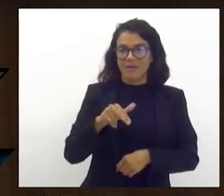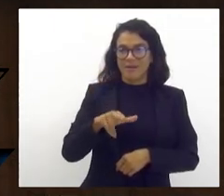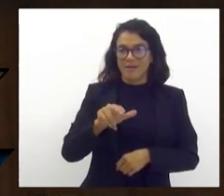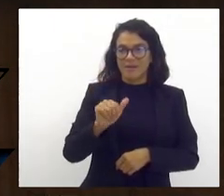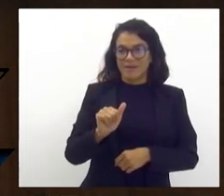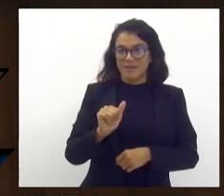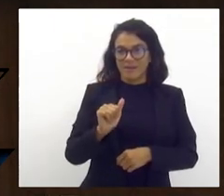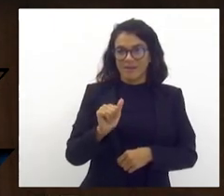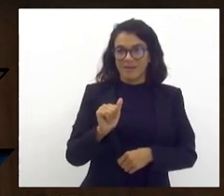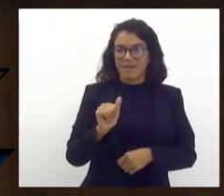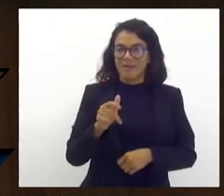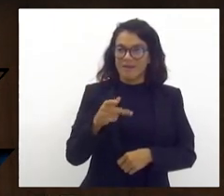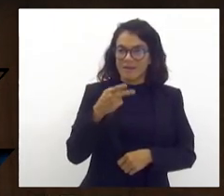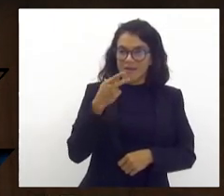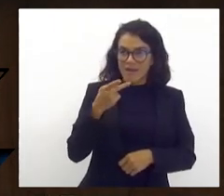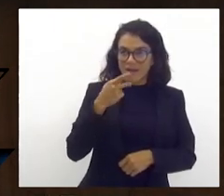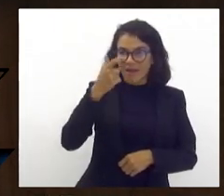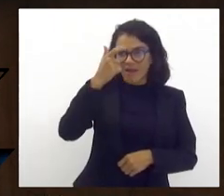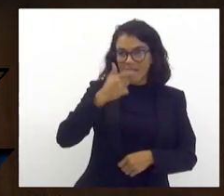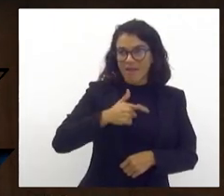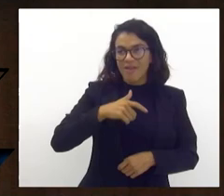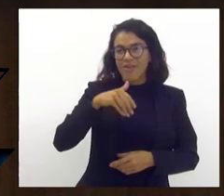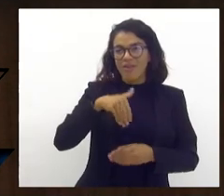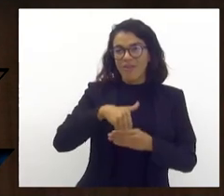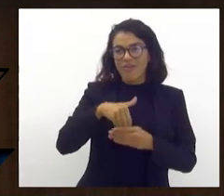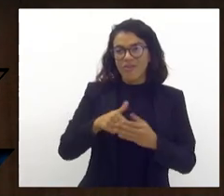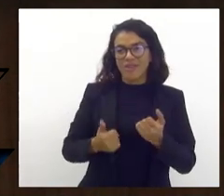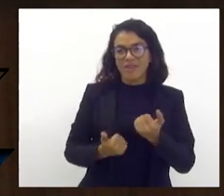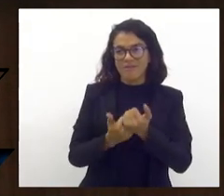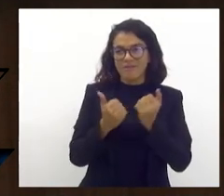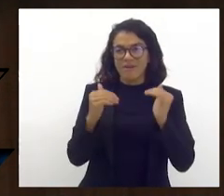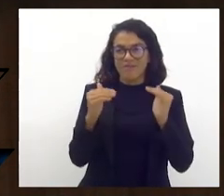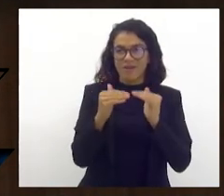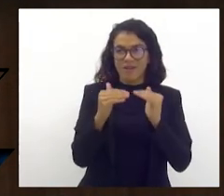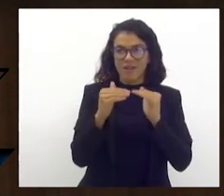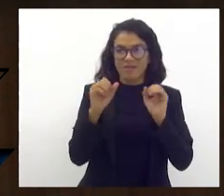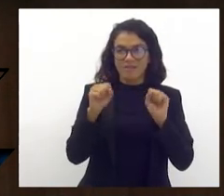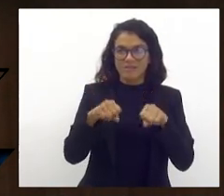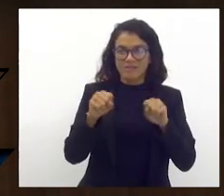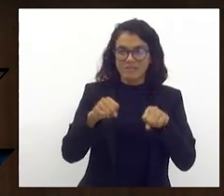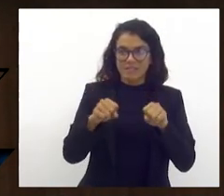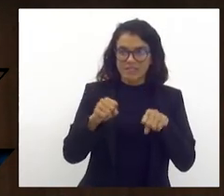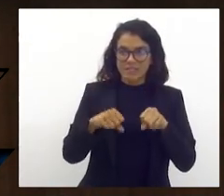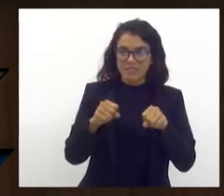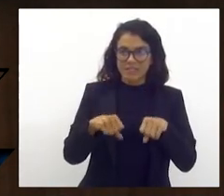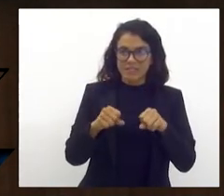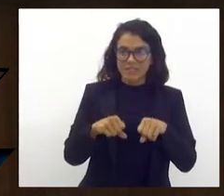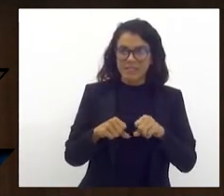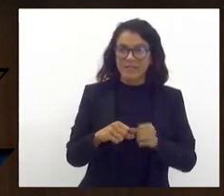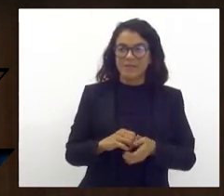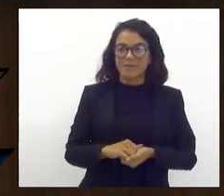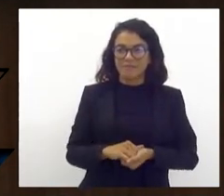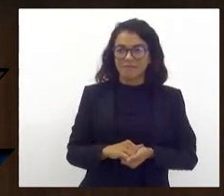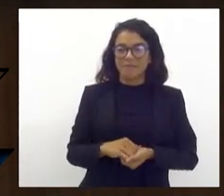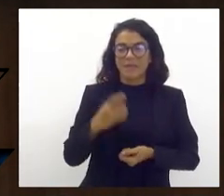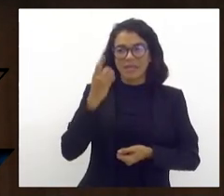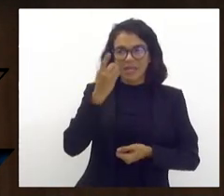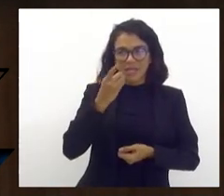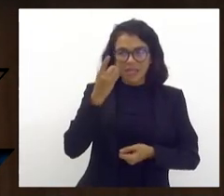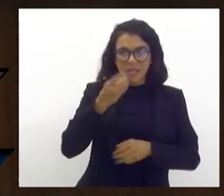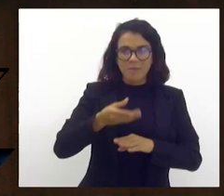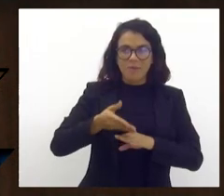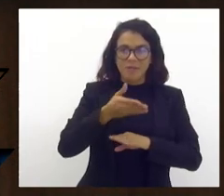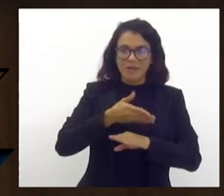que eu votei favoravelmente, acho muito importante, e como as deputadas que me